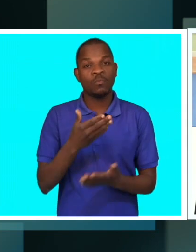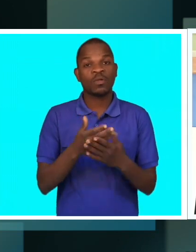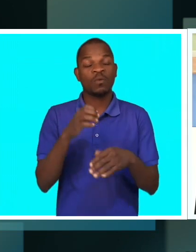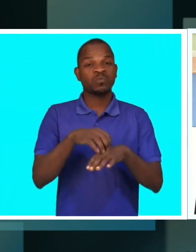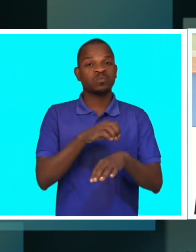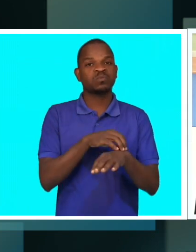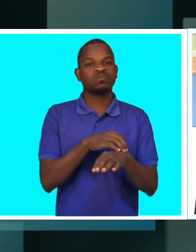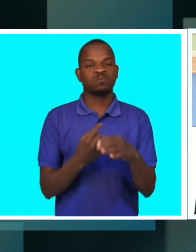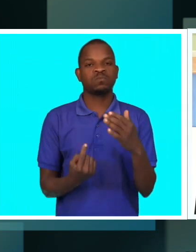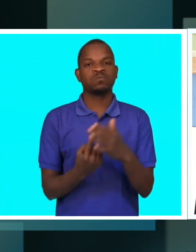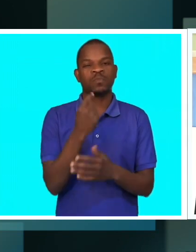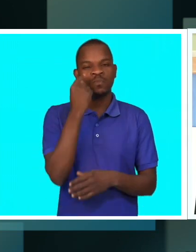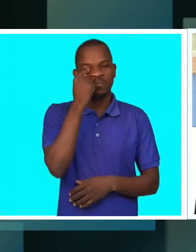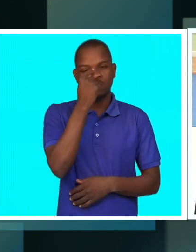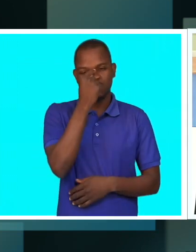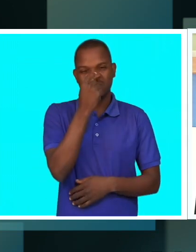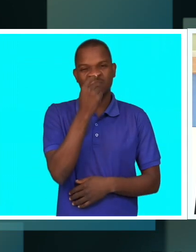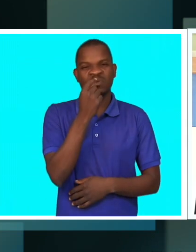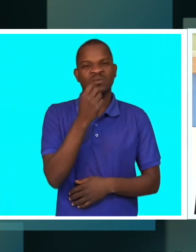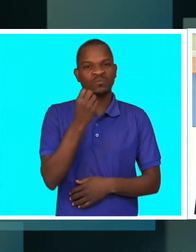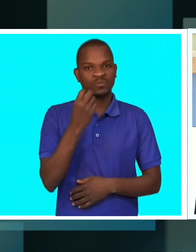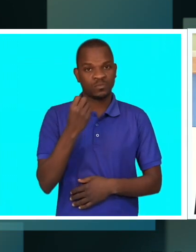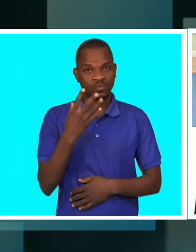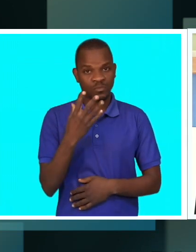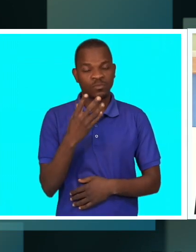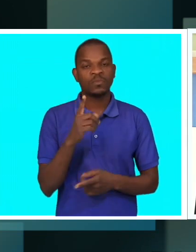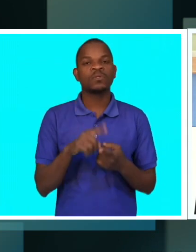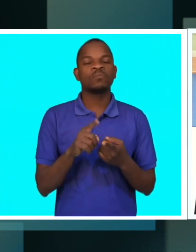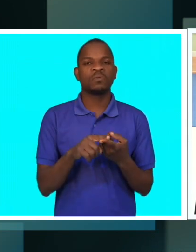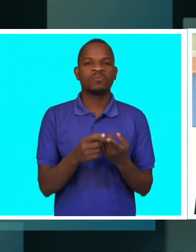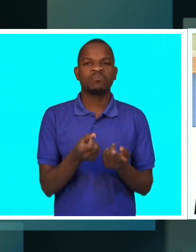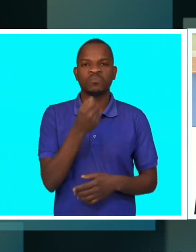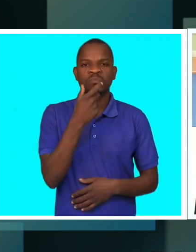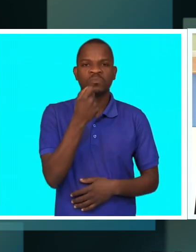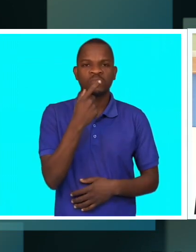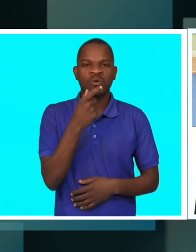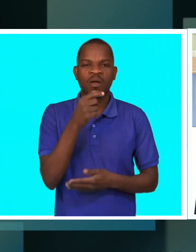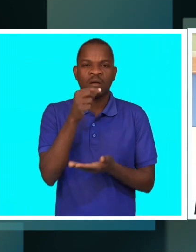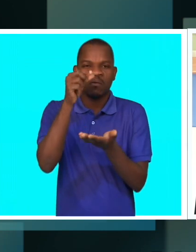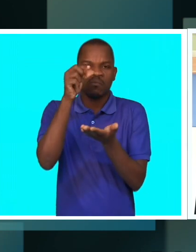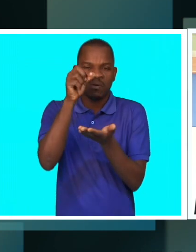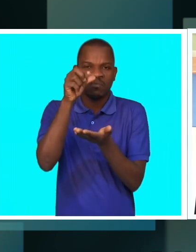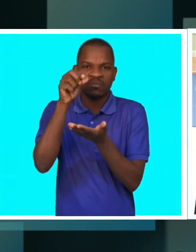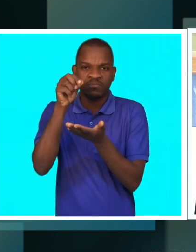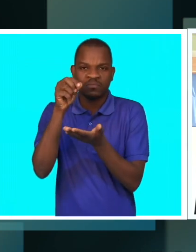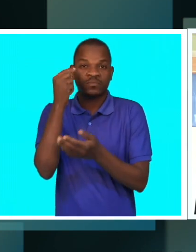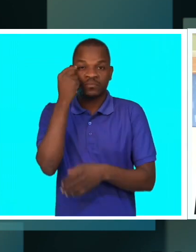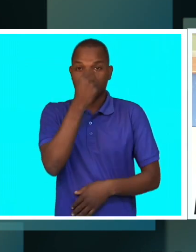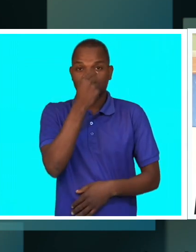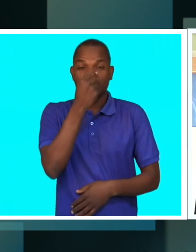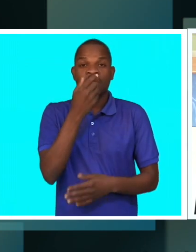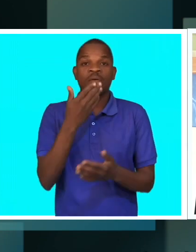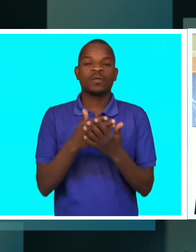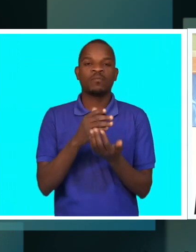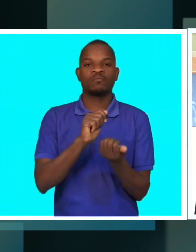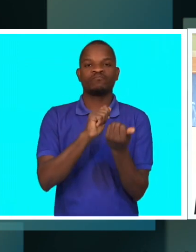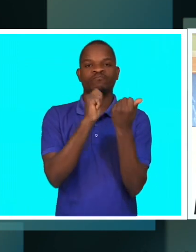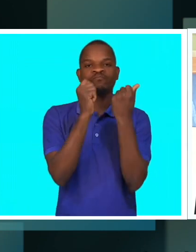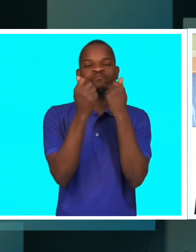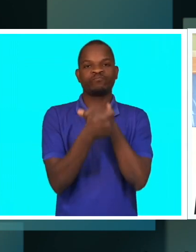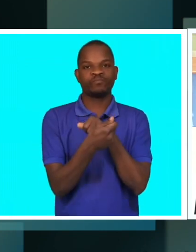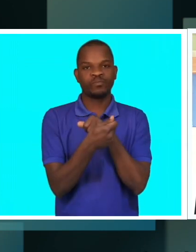do sarampo é a conjuntivite. Então, vai se tratando os olhos, colocando um colírio ou uma pomada para os olhos, de modo a